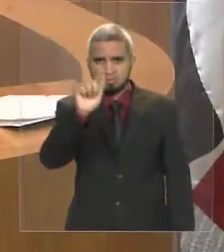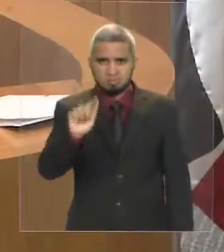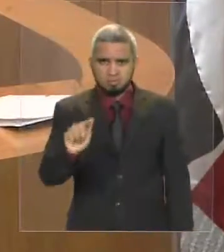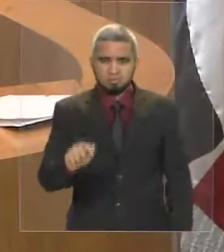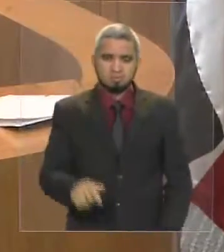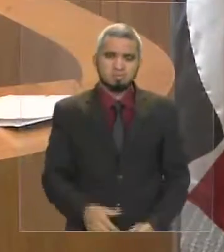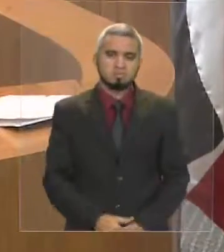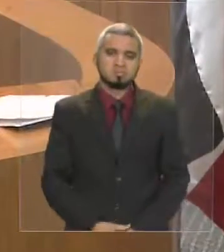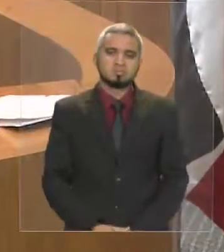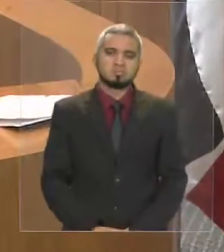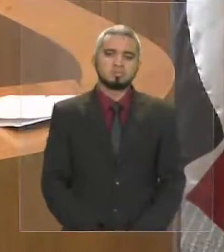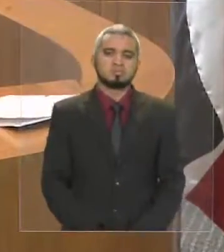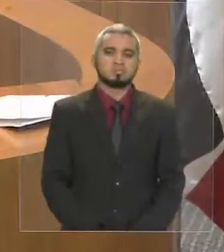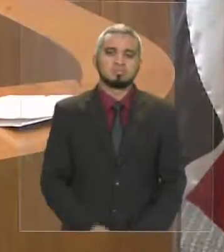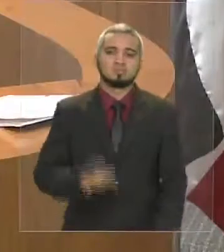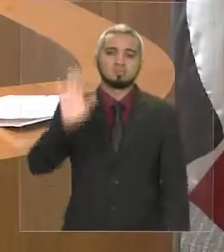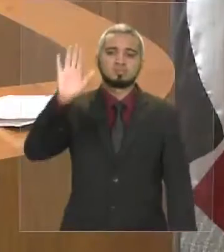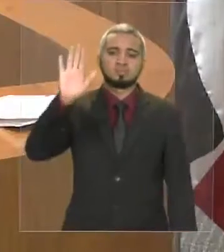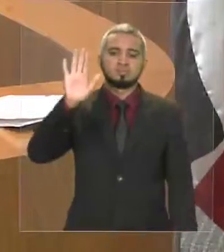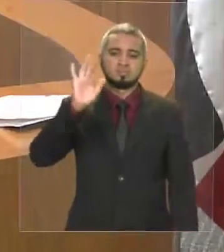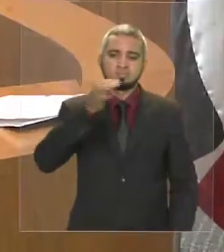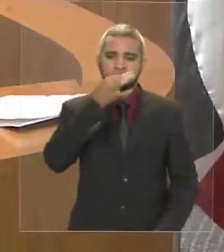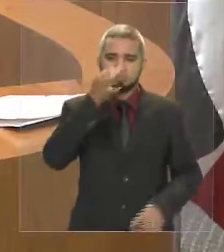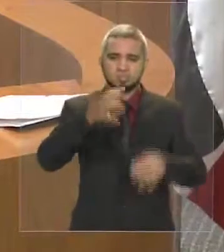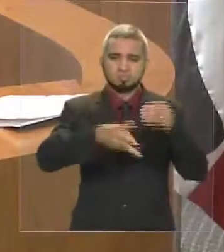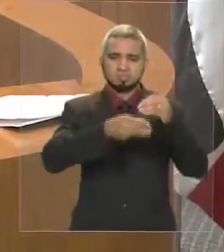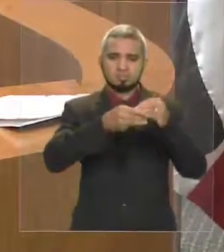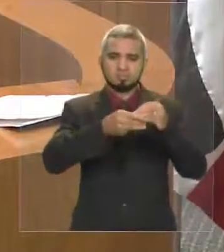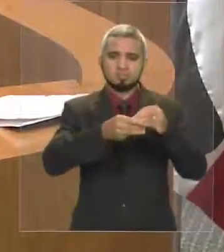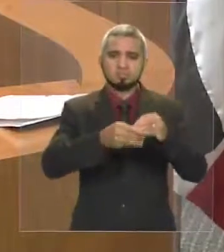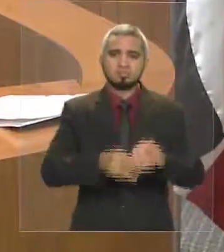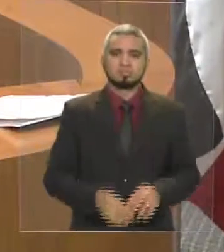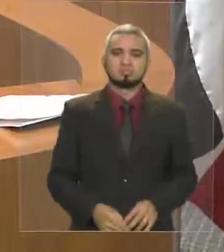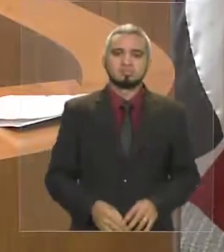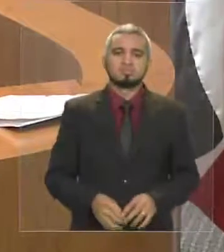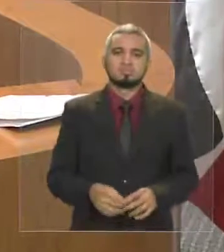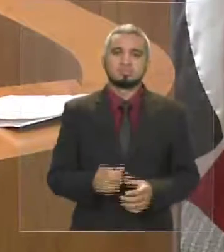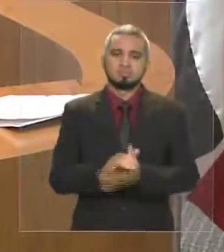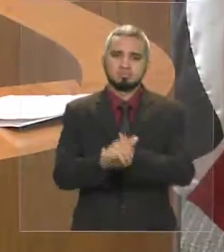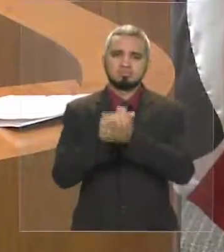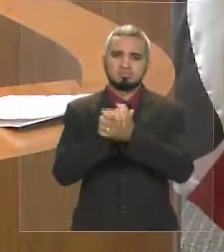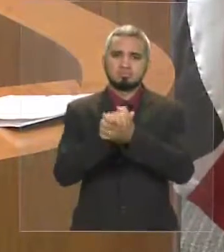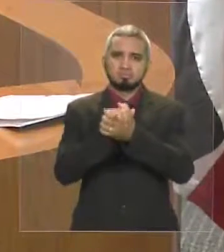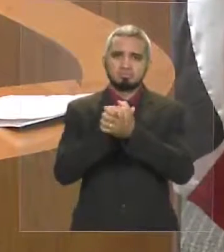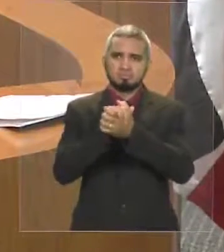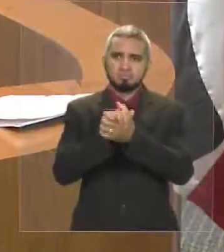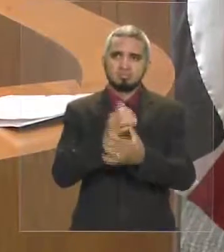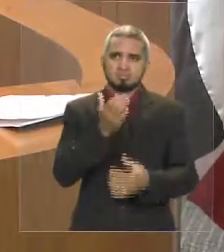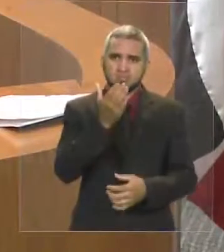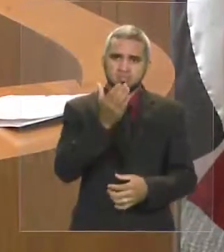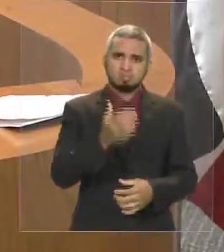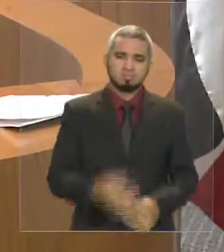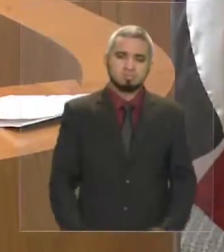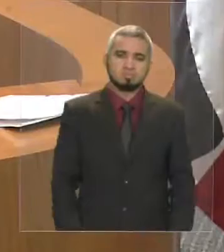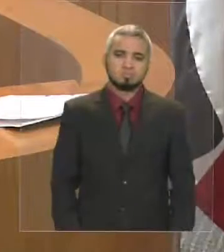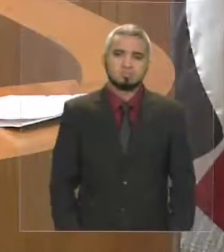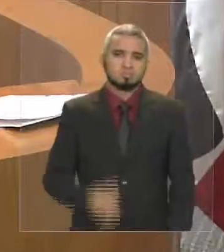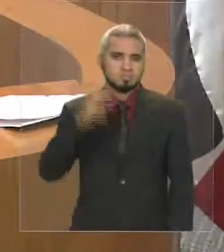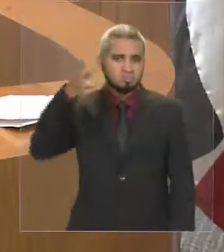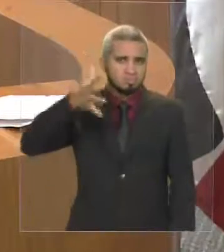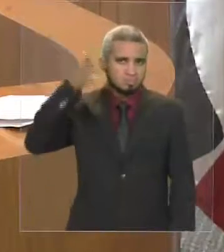Excelência. Deputado Braide, eu queria parabenizar a Vossa Excelência pelo pronunciamento e, de fato, mostra